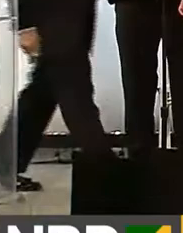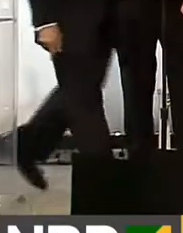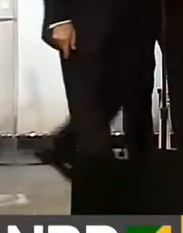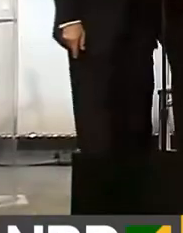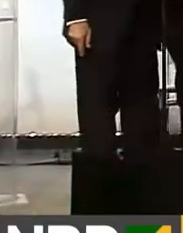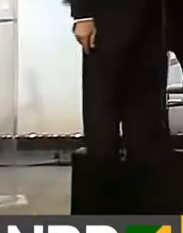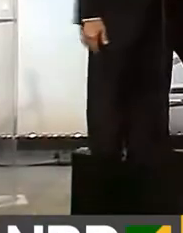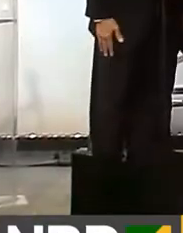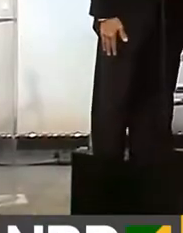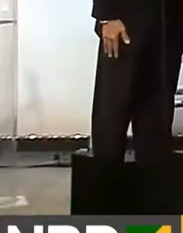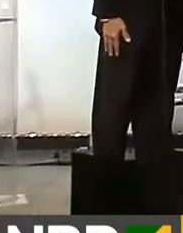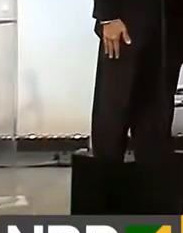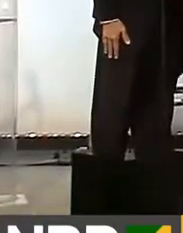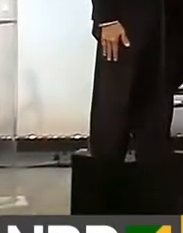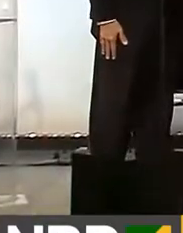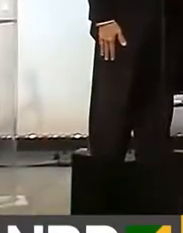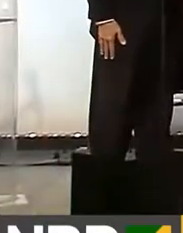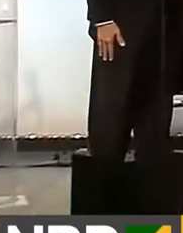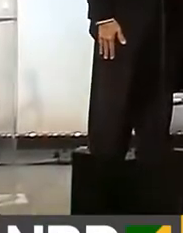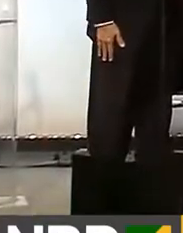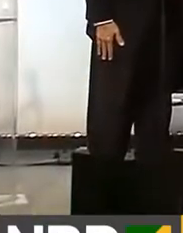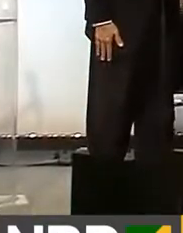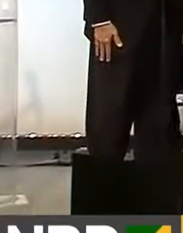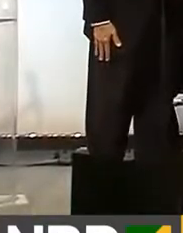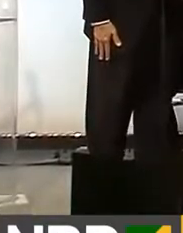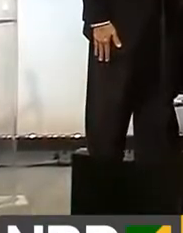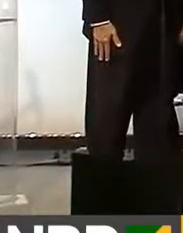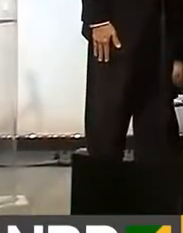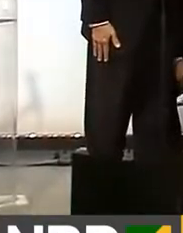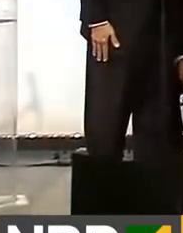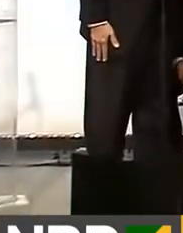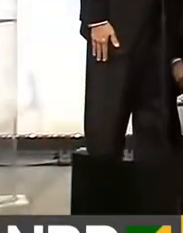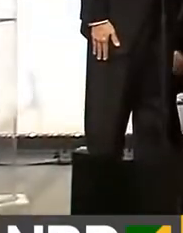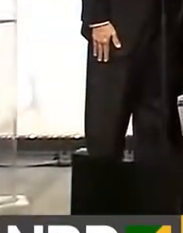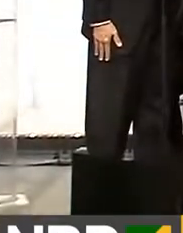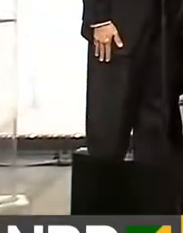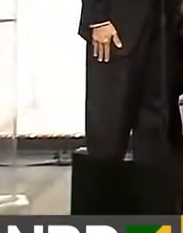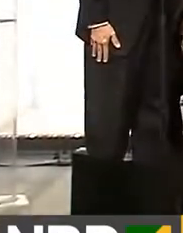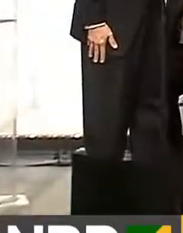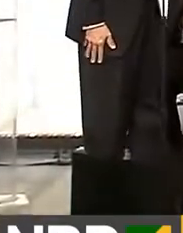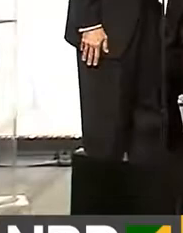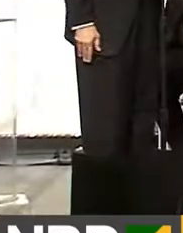fará uso da palavra o presidente da prologis tica josé majella